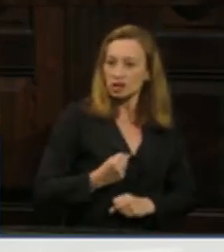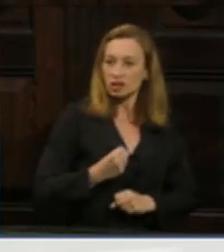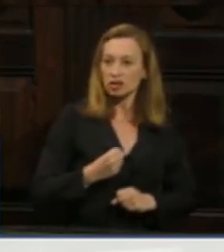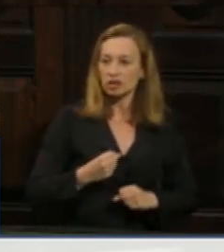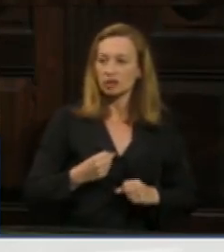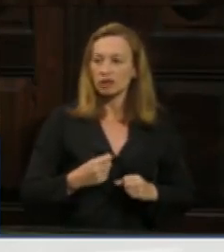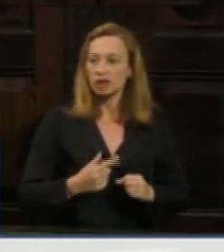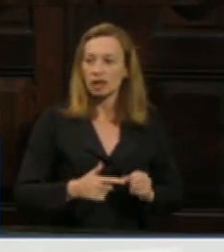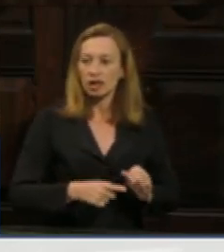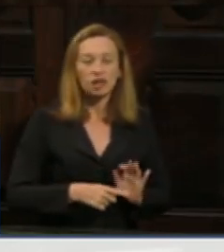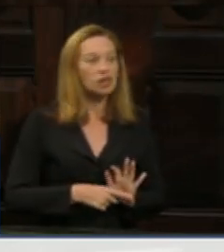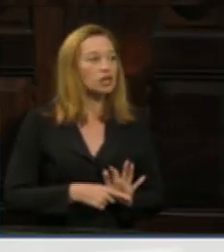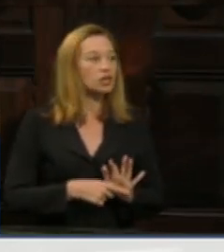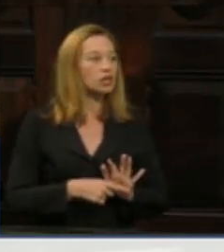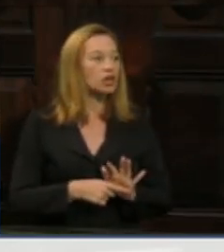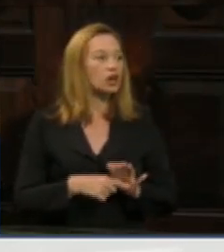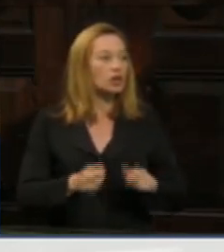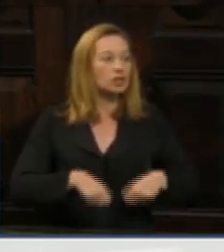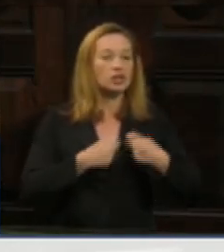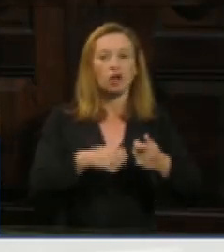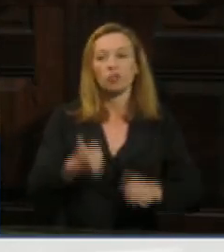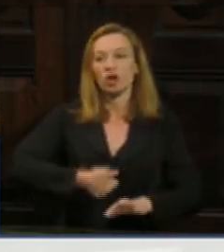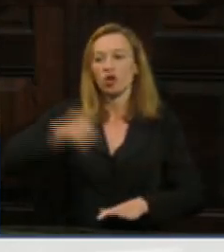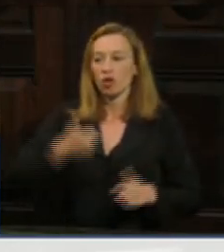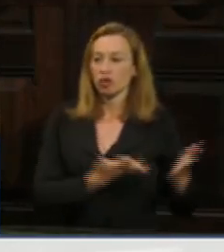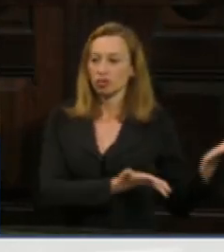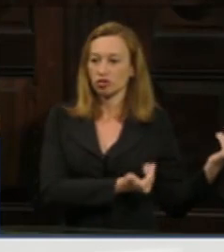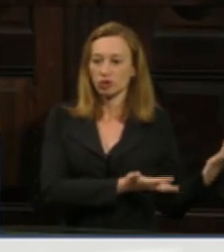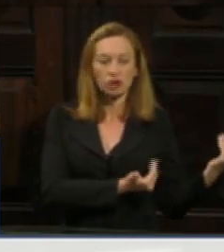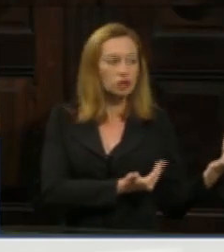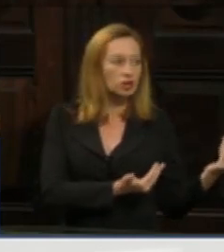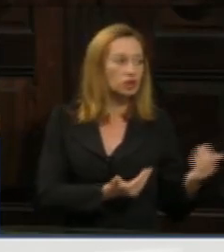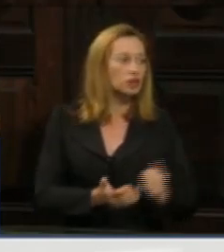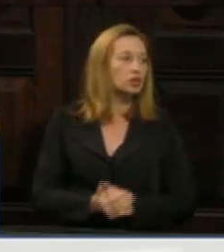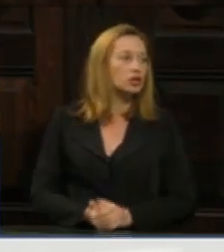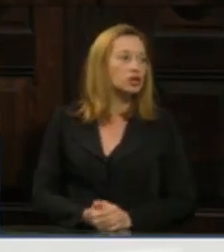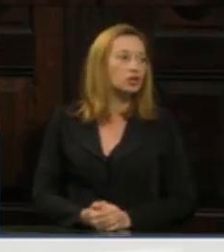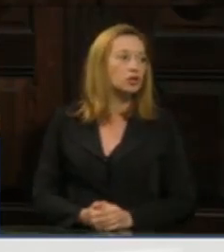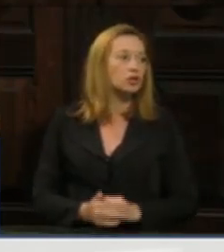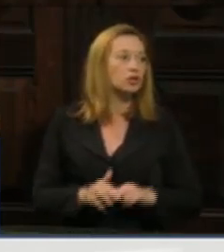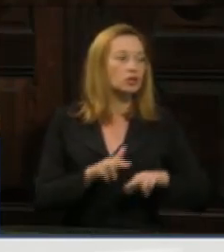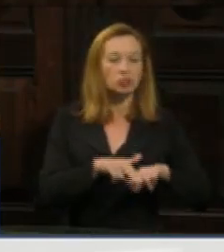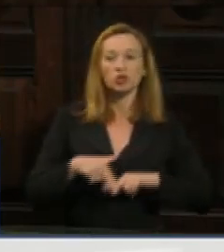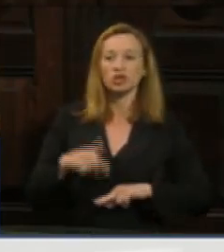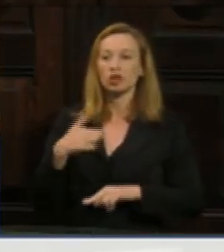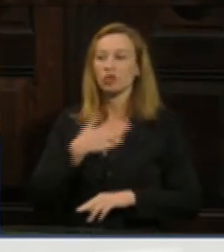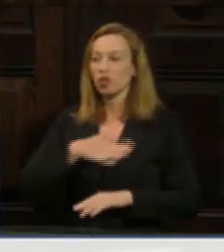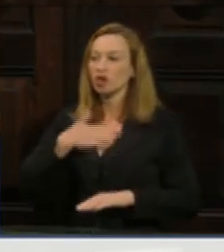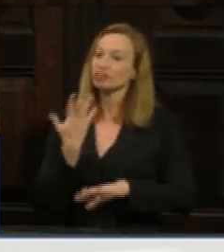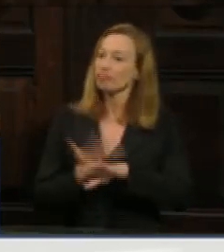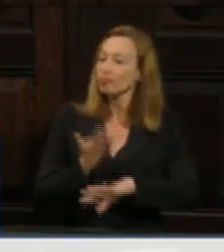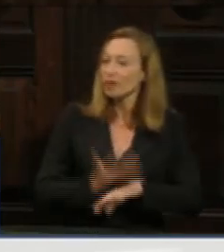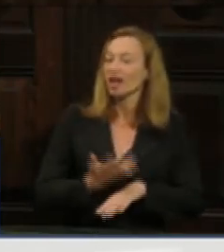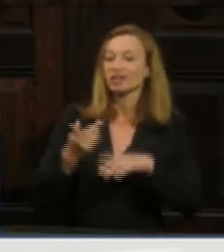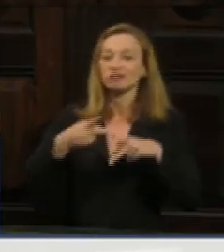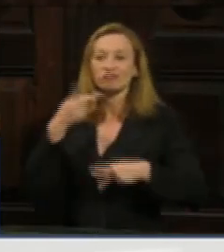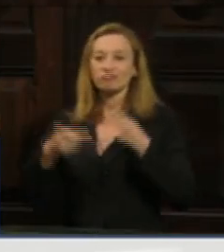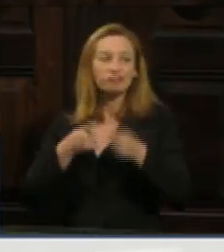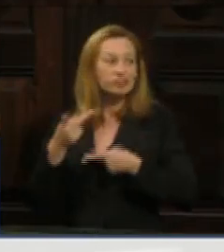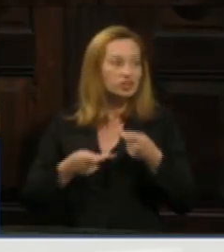E é nisso que me apego para seguir em frente, acreditando que a sociedade vai vencer como coletivo, ainda